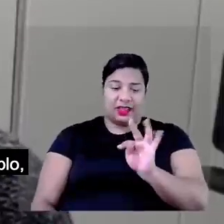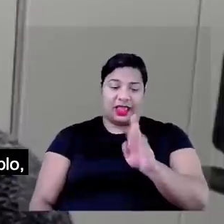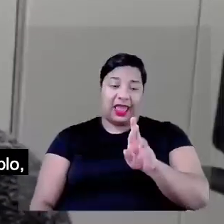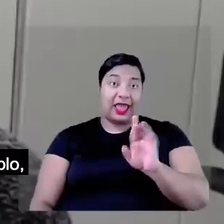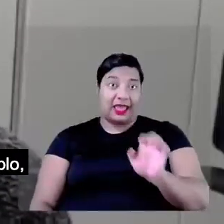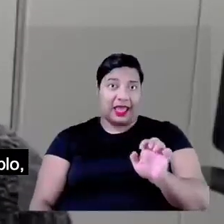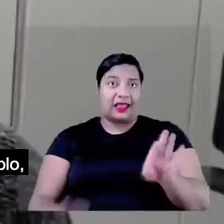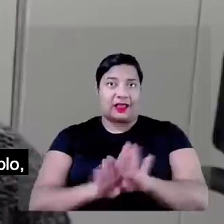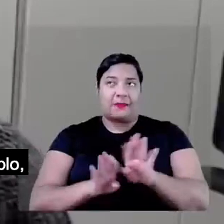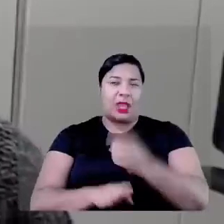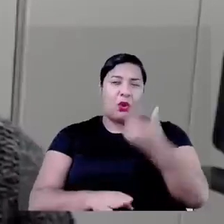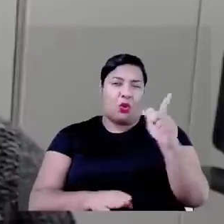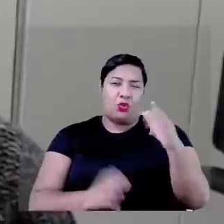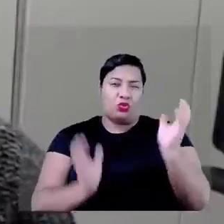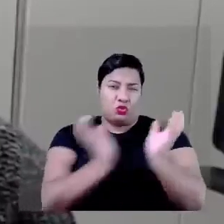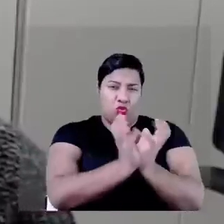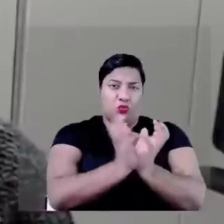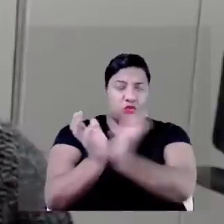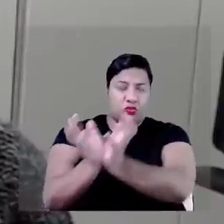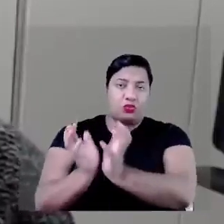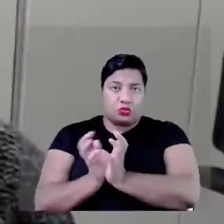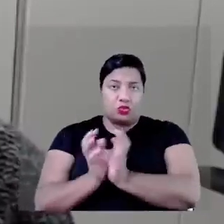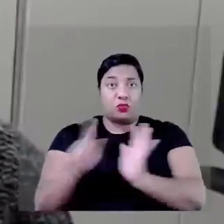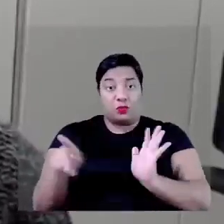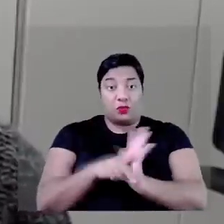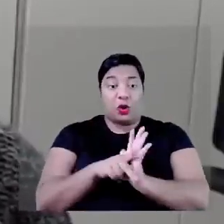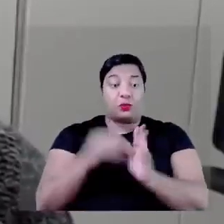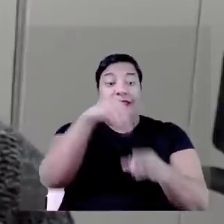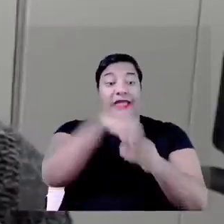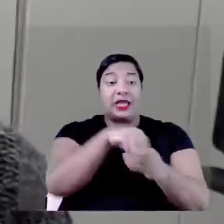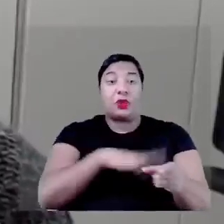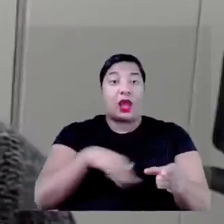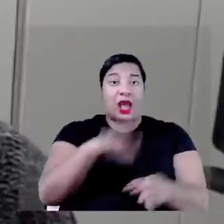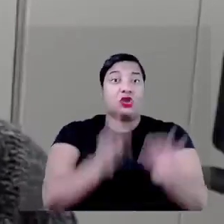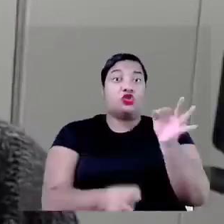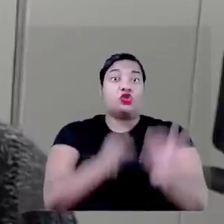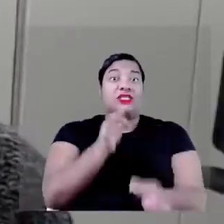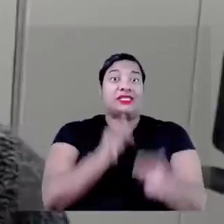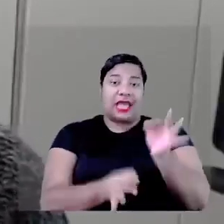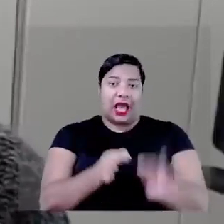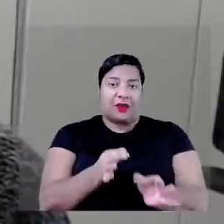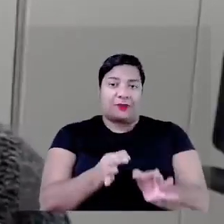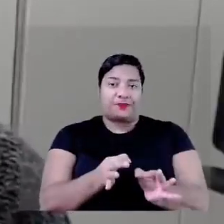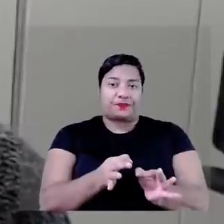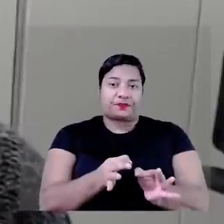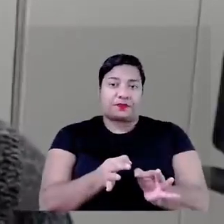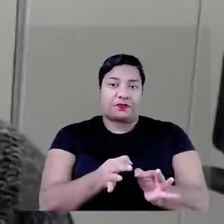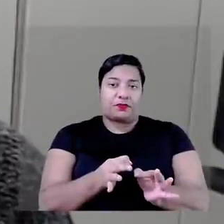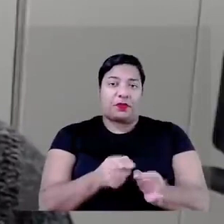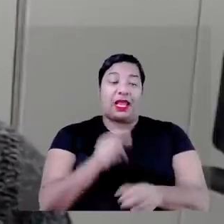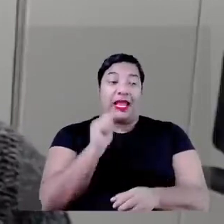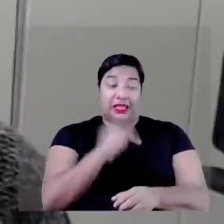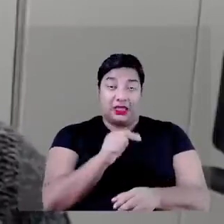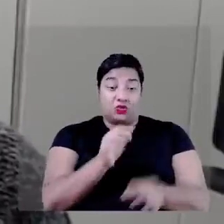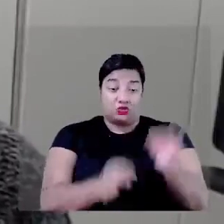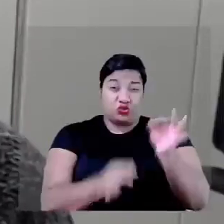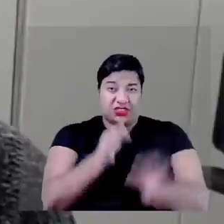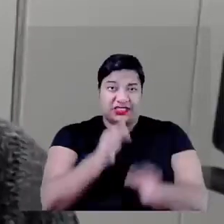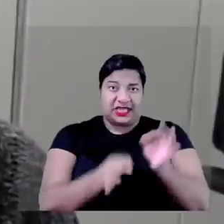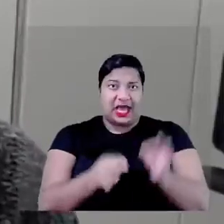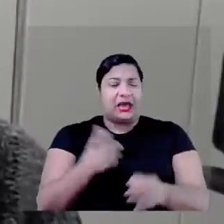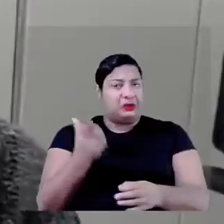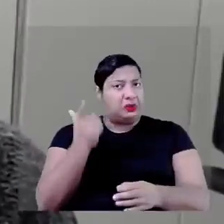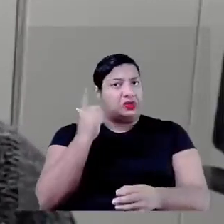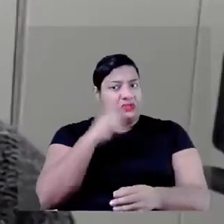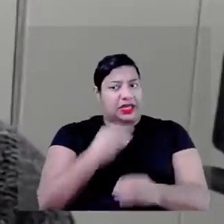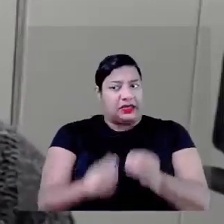Poder Judiciário, por exemplo, e o Poder Judiciário brasileiro tem se destacado muito na construção de políticas de